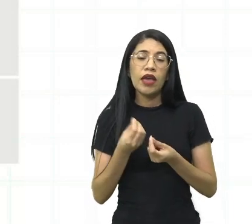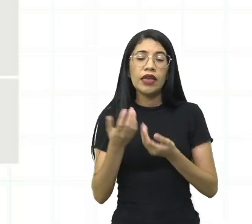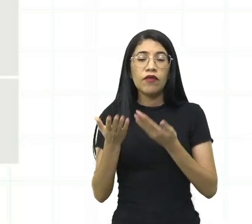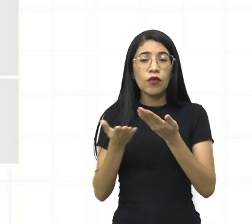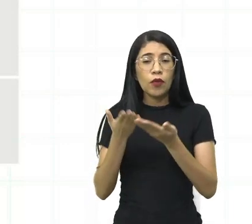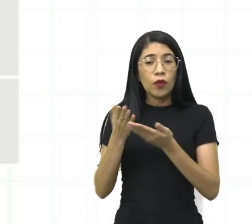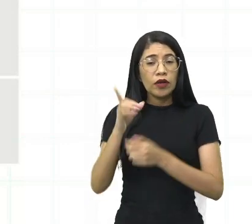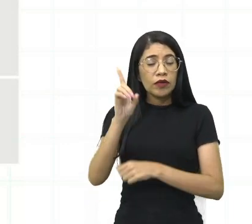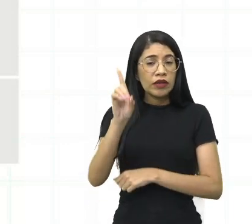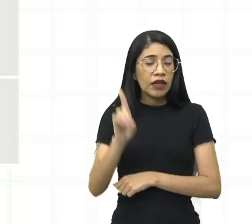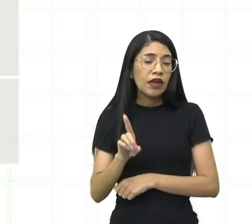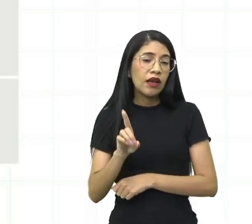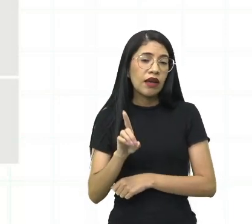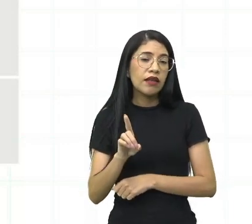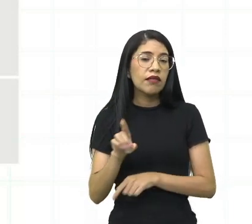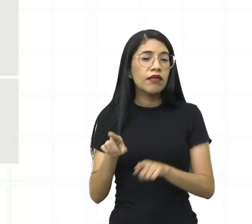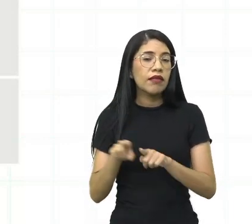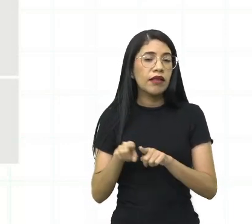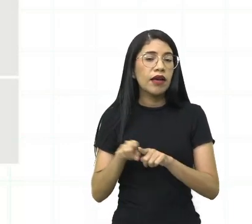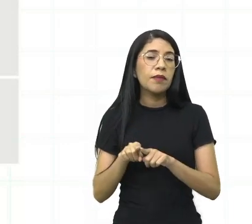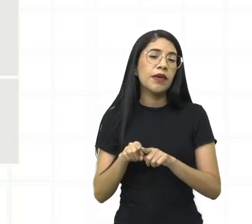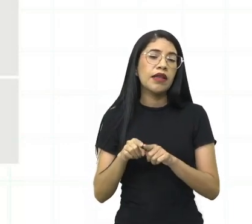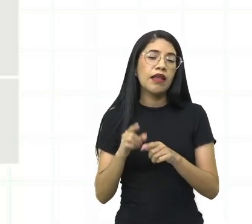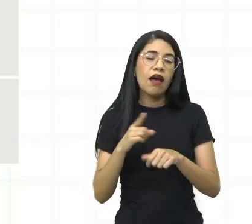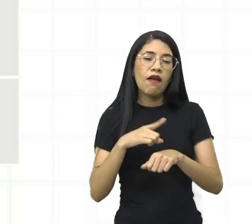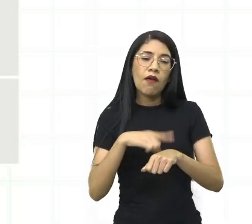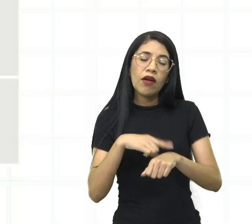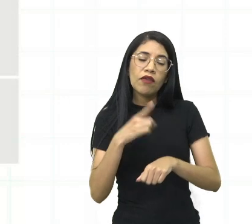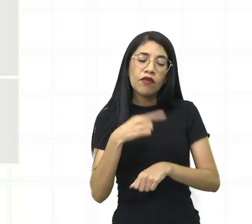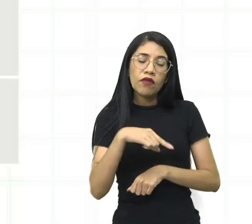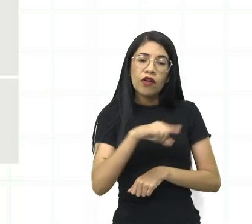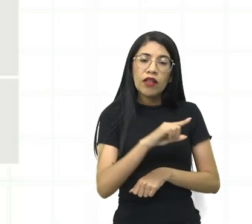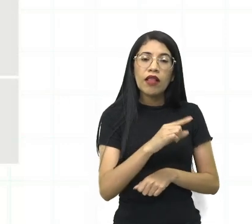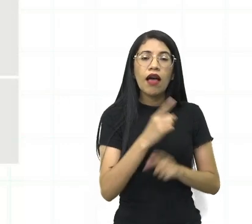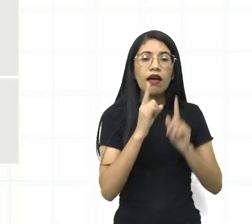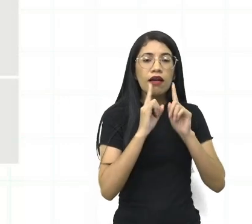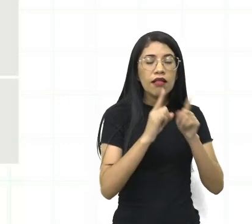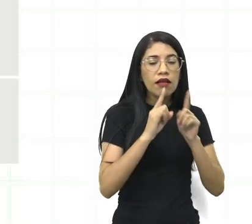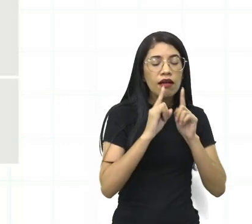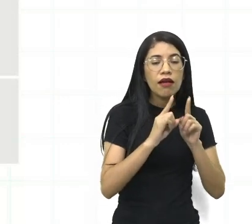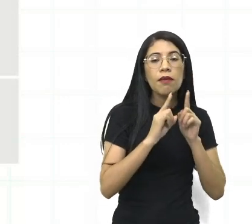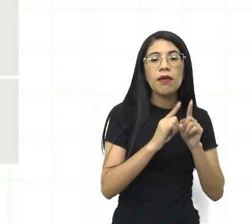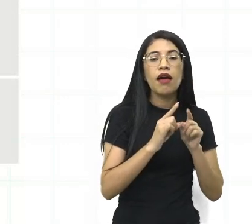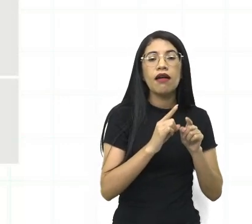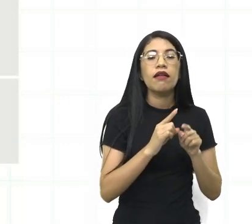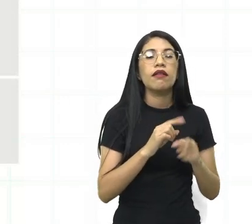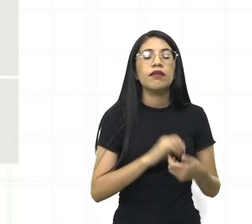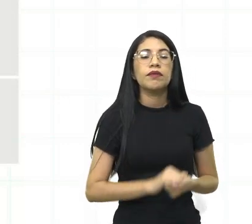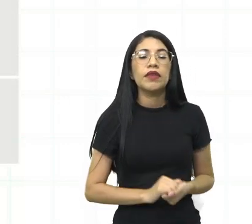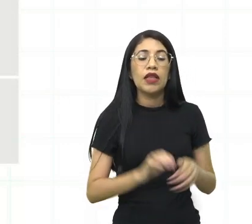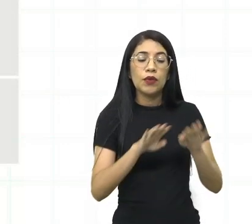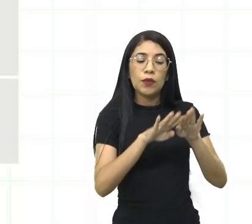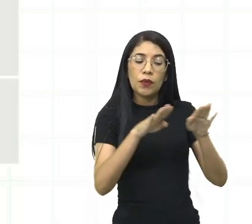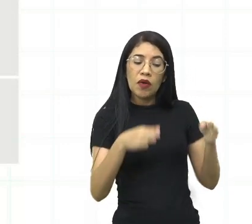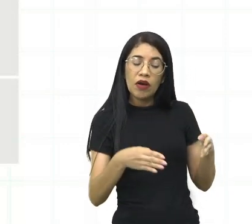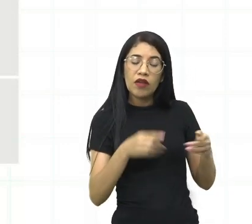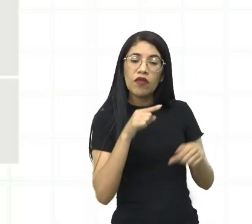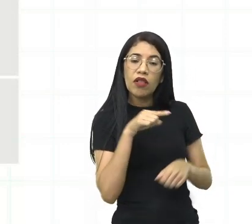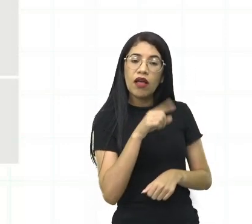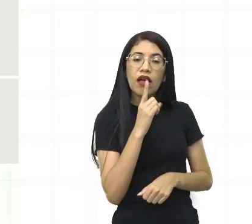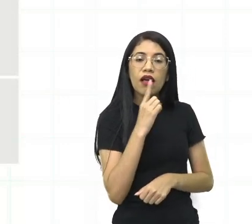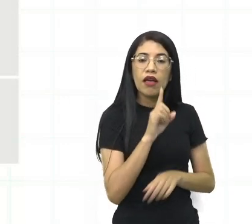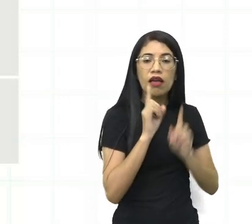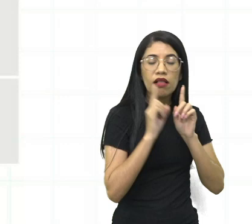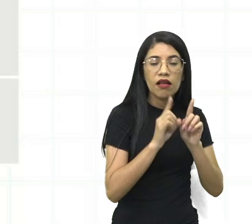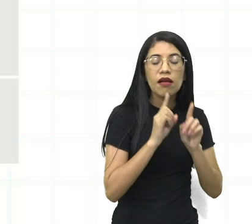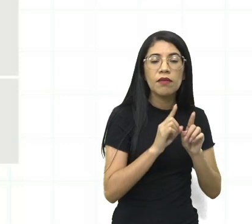o diretor foi tratado no momento em que fez uma reclamação verbal junto ao balcão de